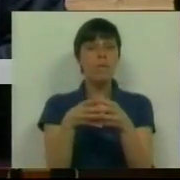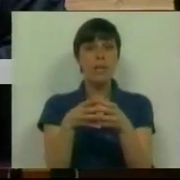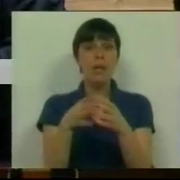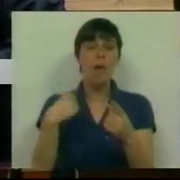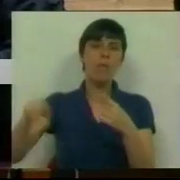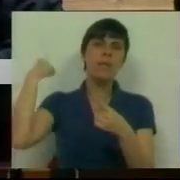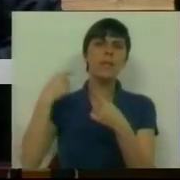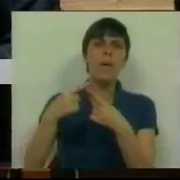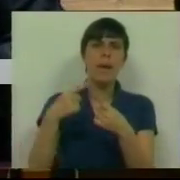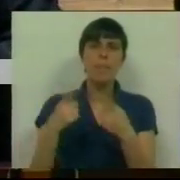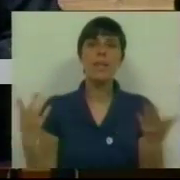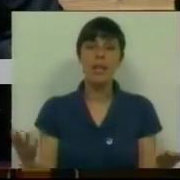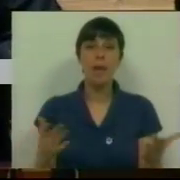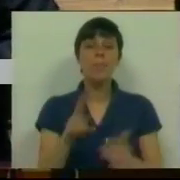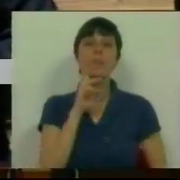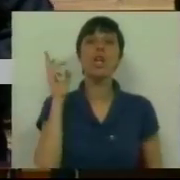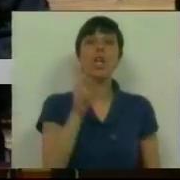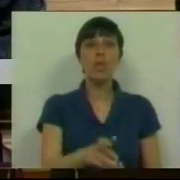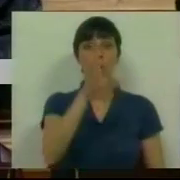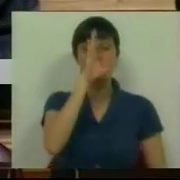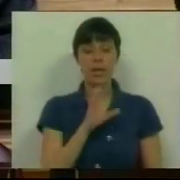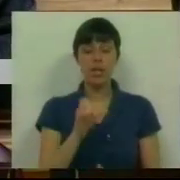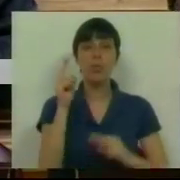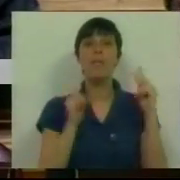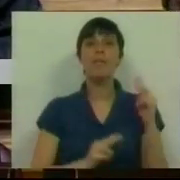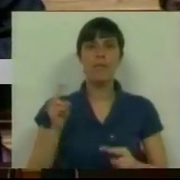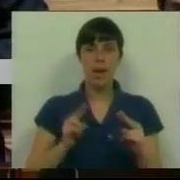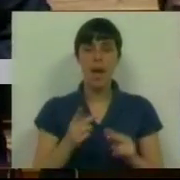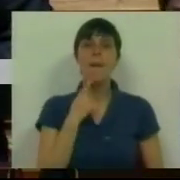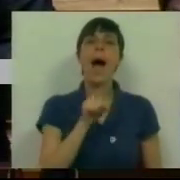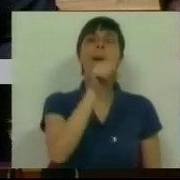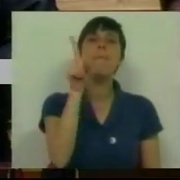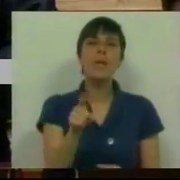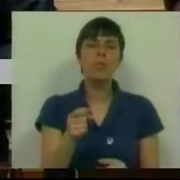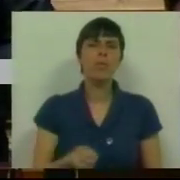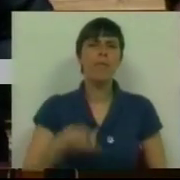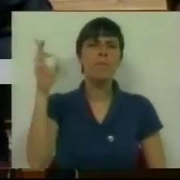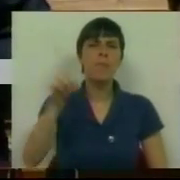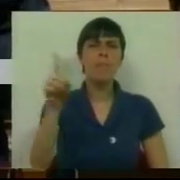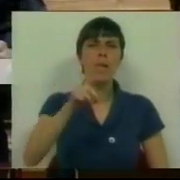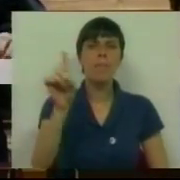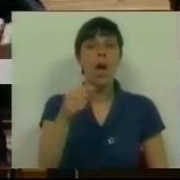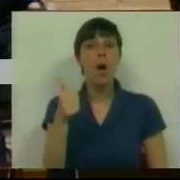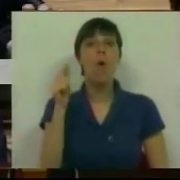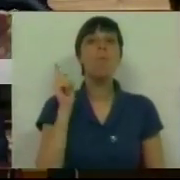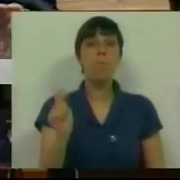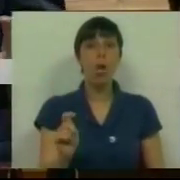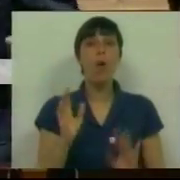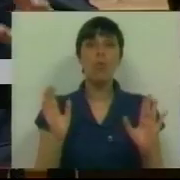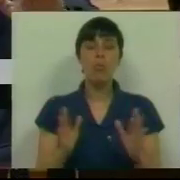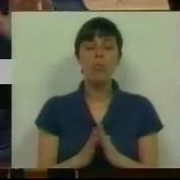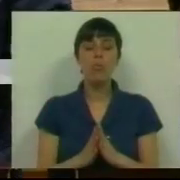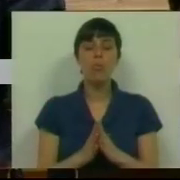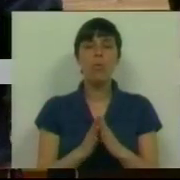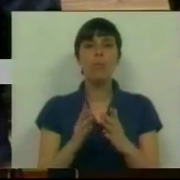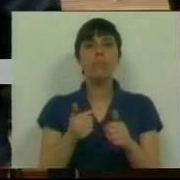na semana passada, que a resposta do Ministro Vítor Gaspar à pergunta feita várias vezes pelo Bloco de Esquerda foi que